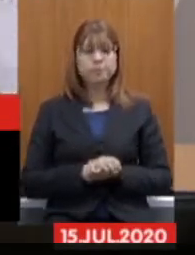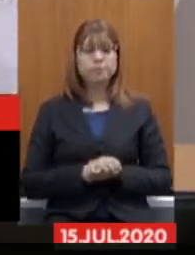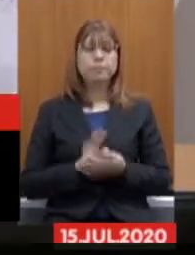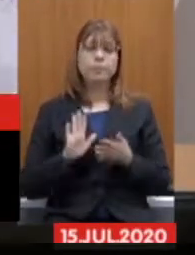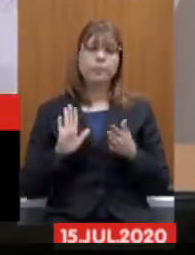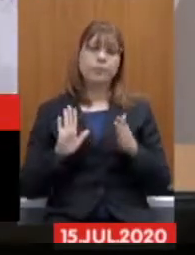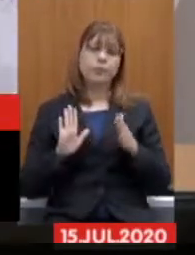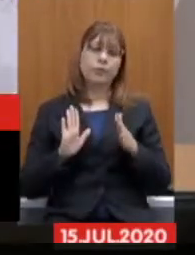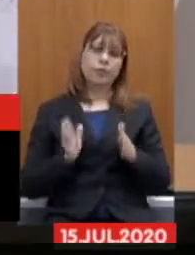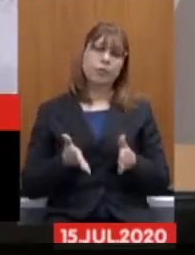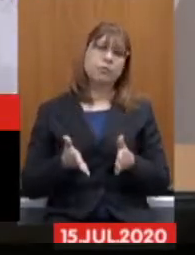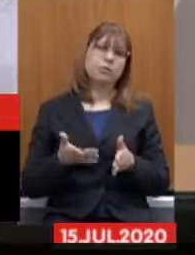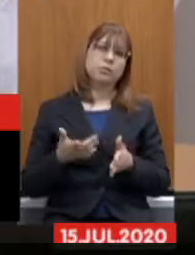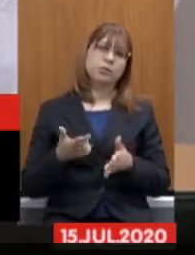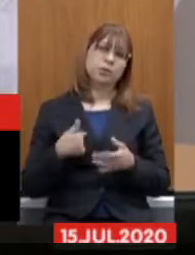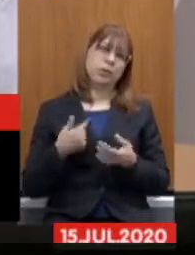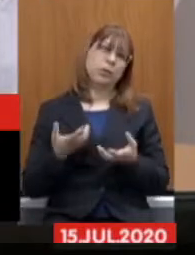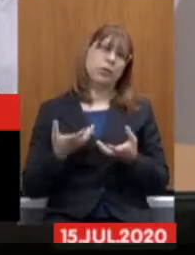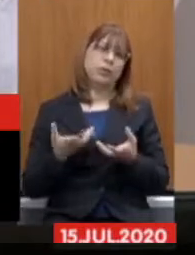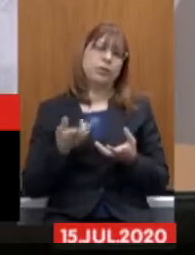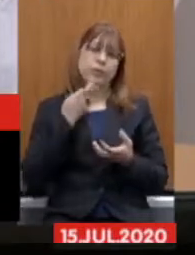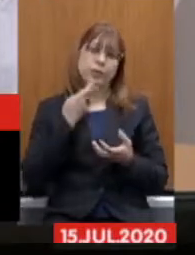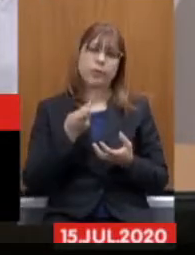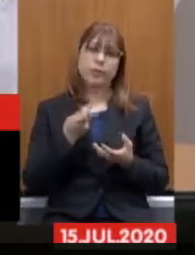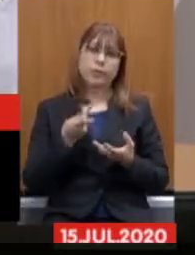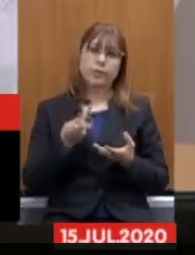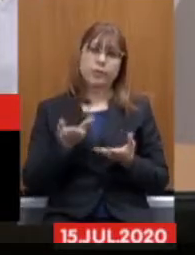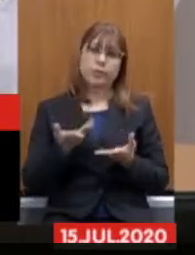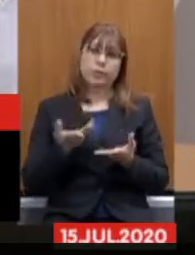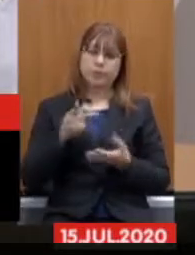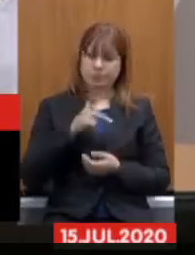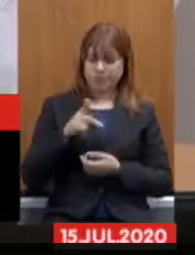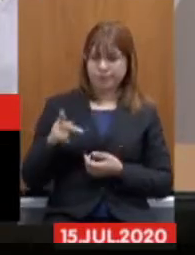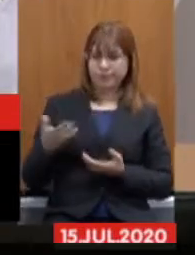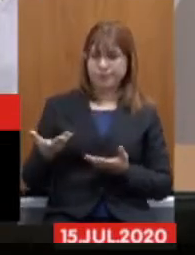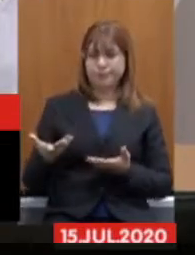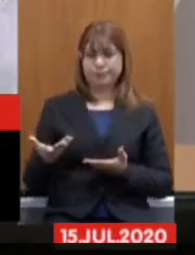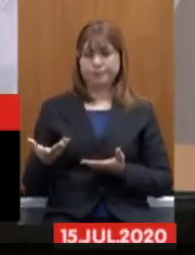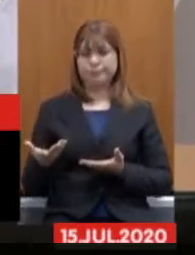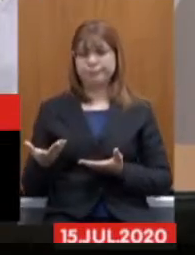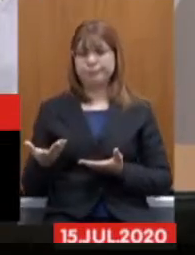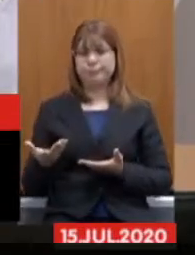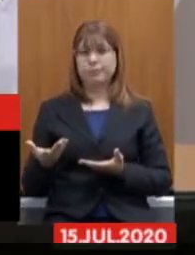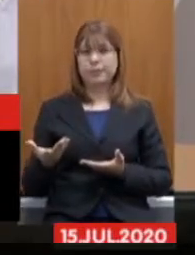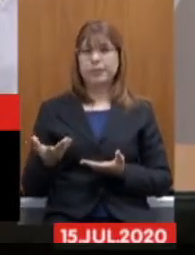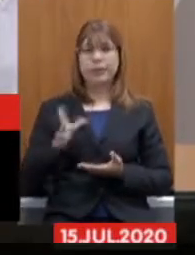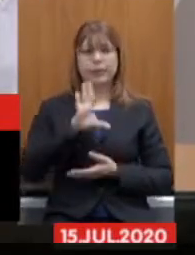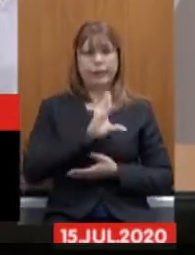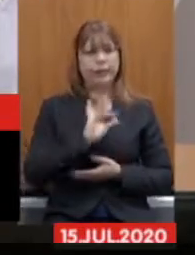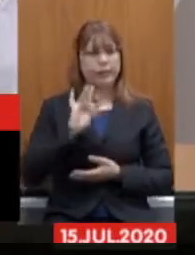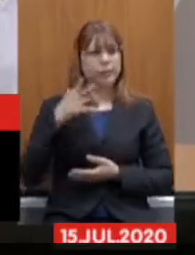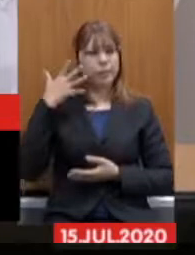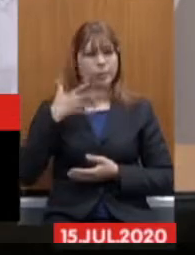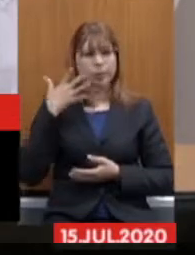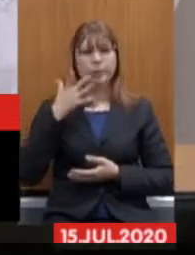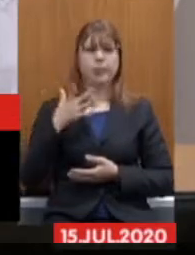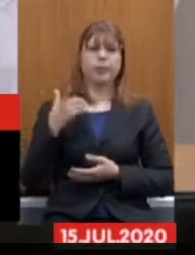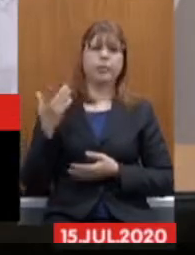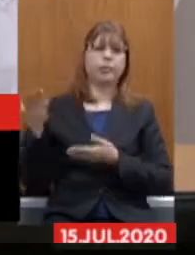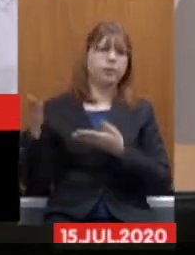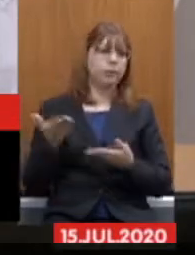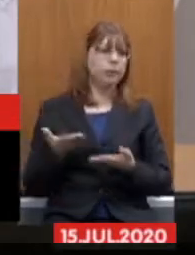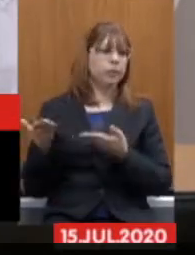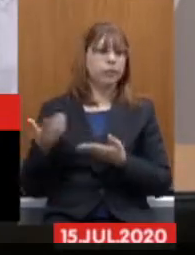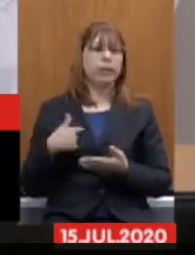relatados ali afinal aliás eu tirei até dizer viu presidente que após ficada fala que eu vi aqui a minha